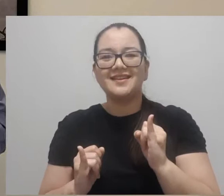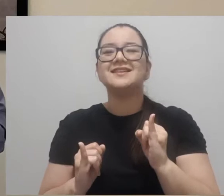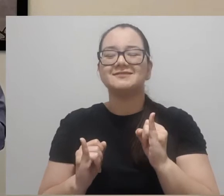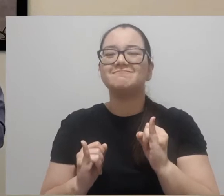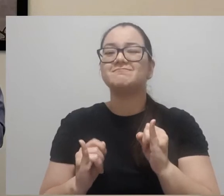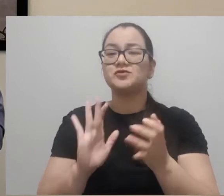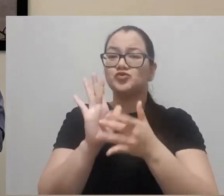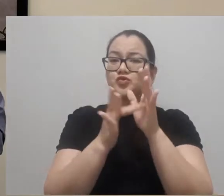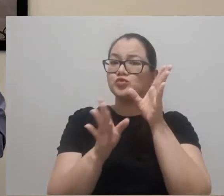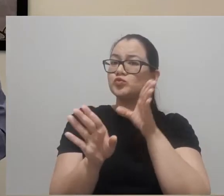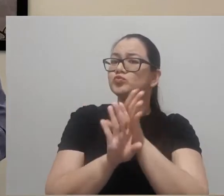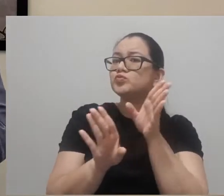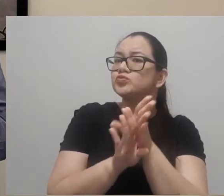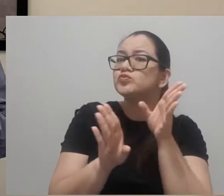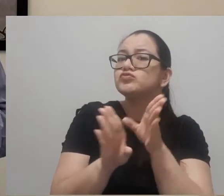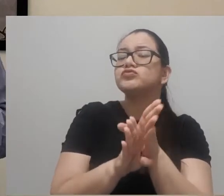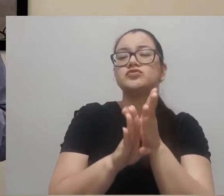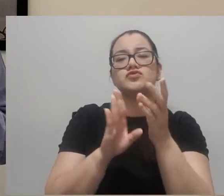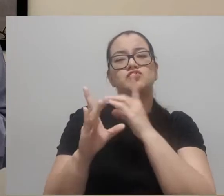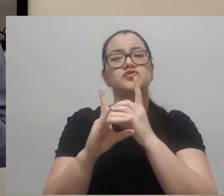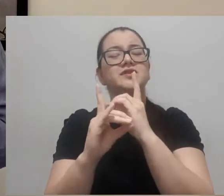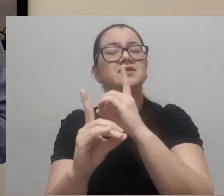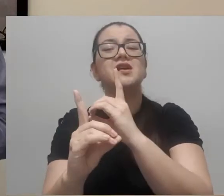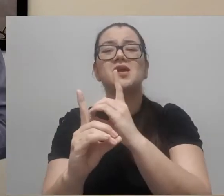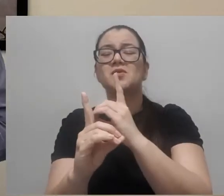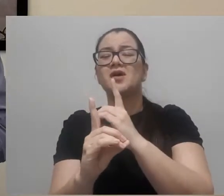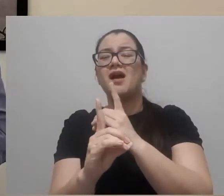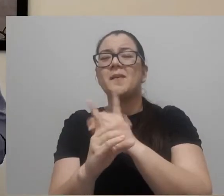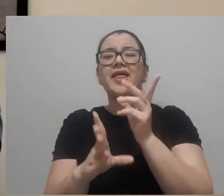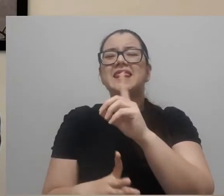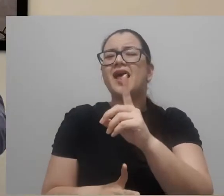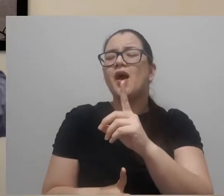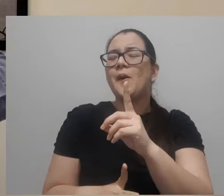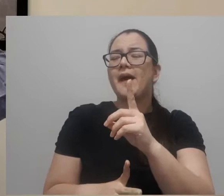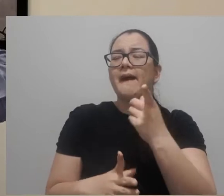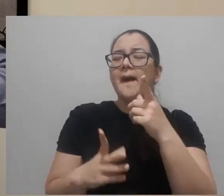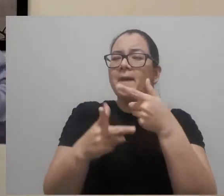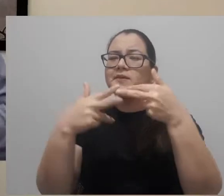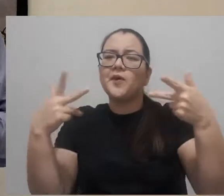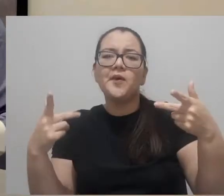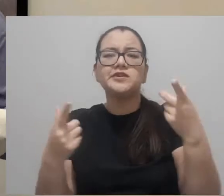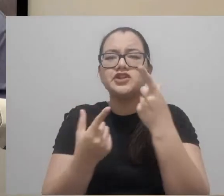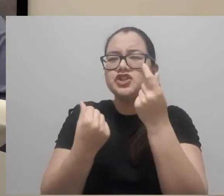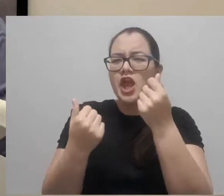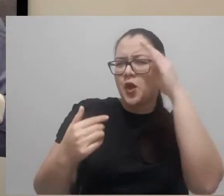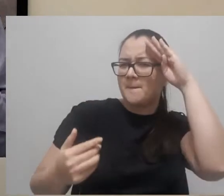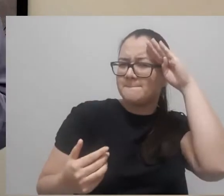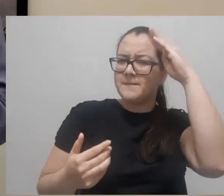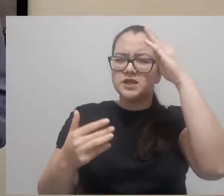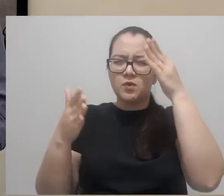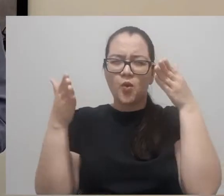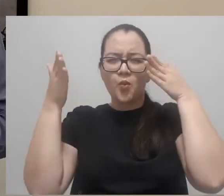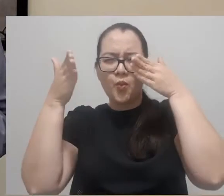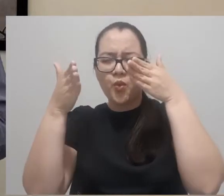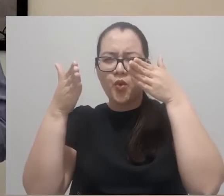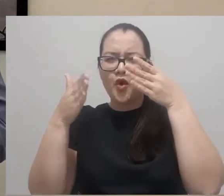que eles não fizessem dos bens materiais deles, eles não colocassem ali, eles não vivessem em